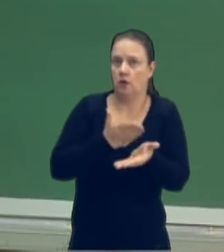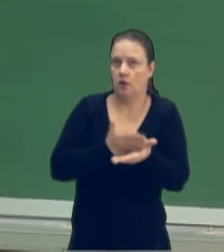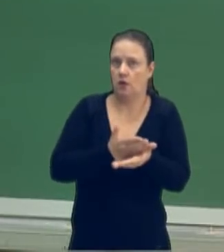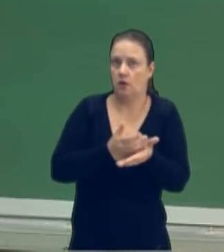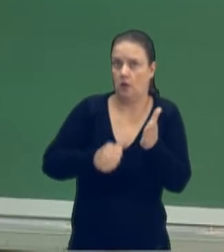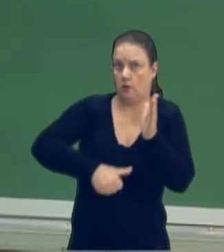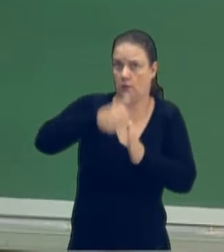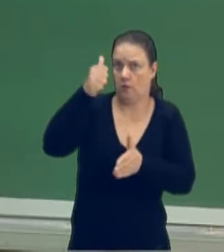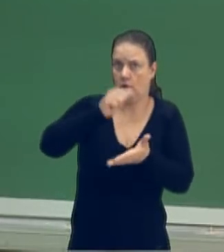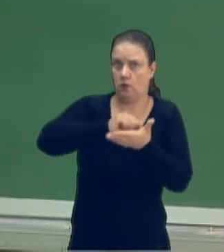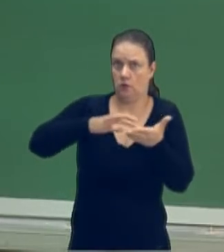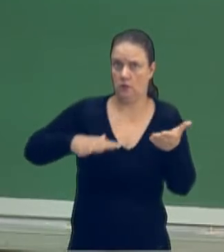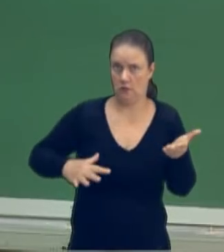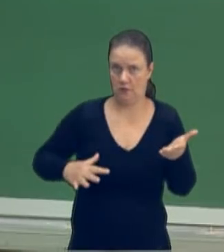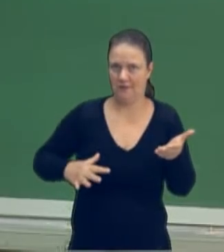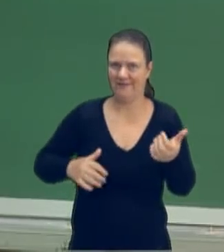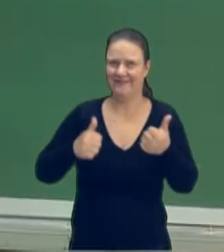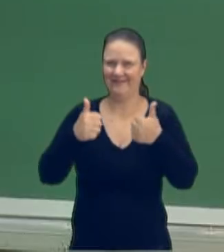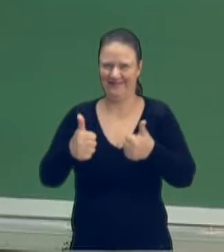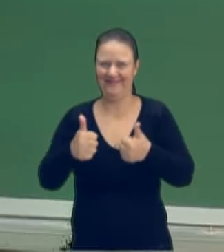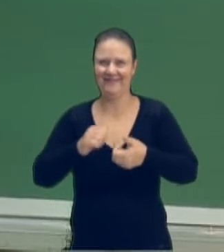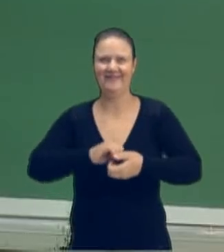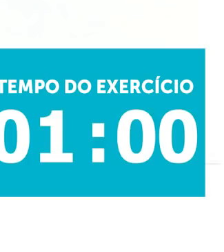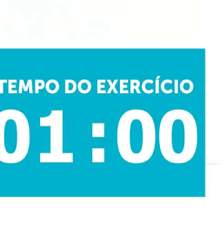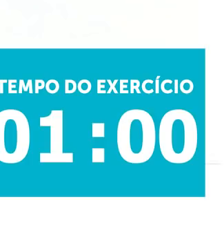nossa primeira atividade.